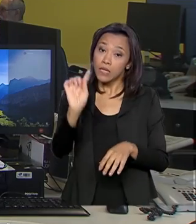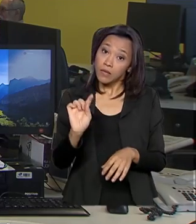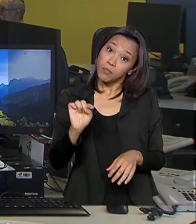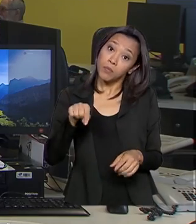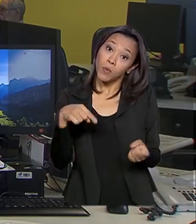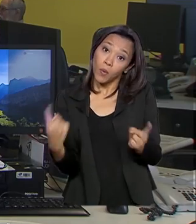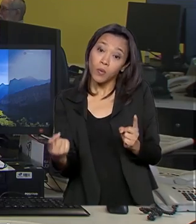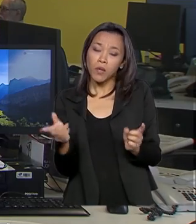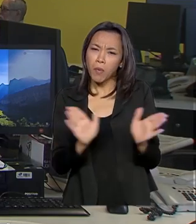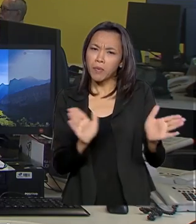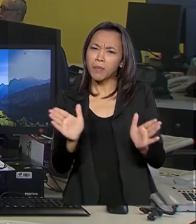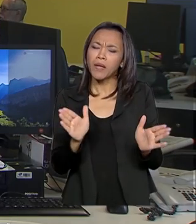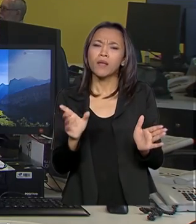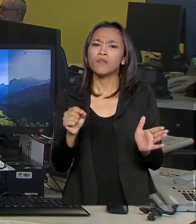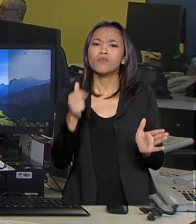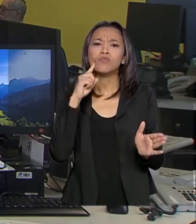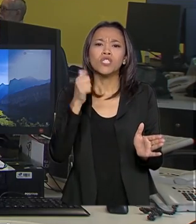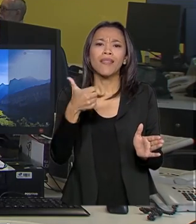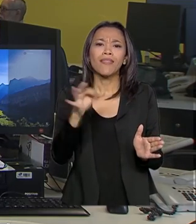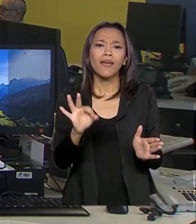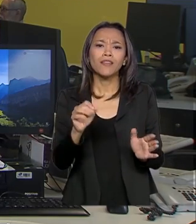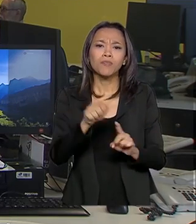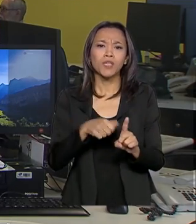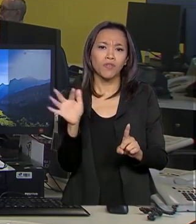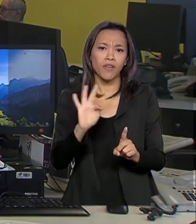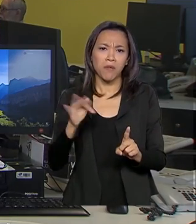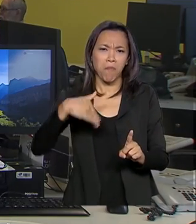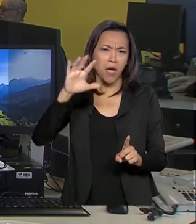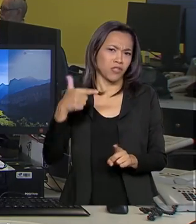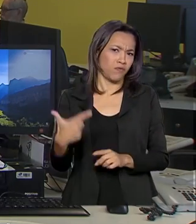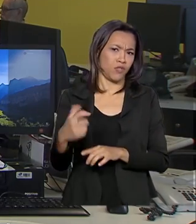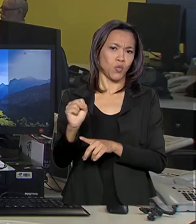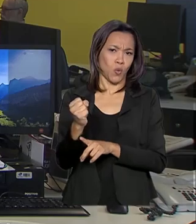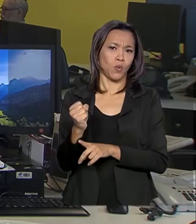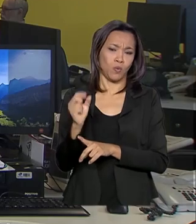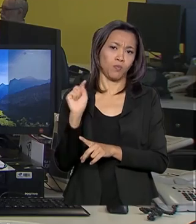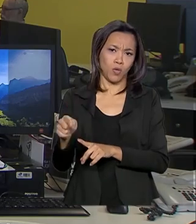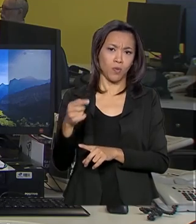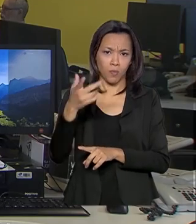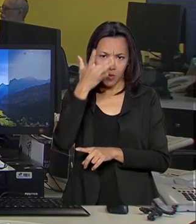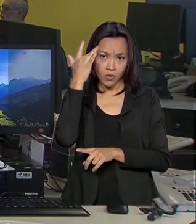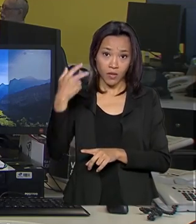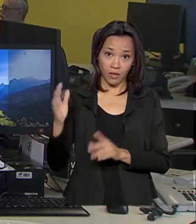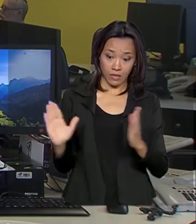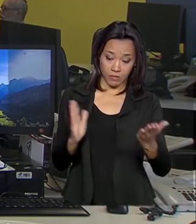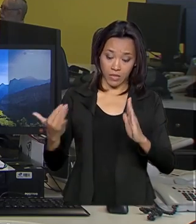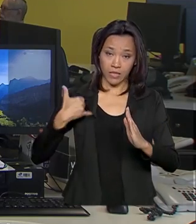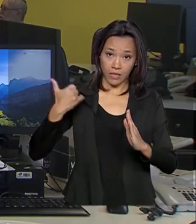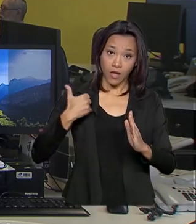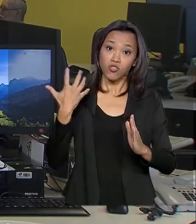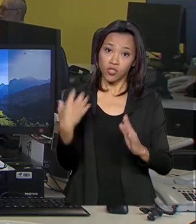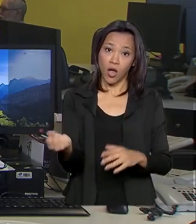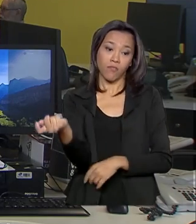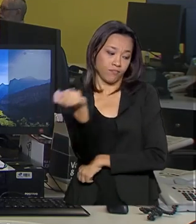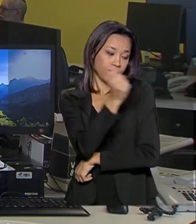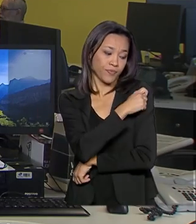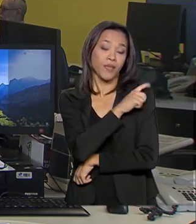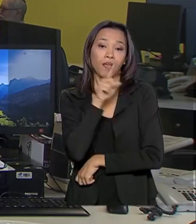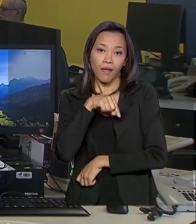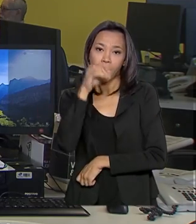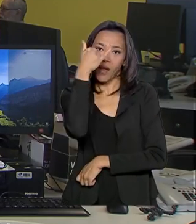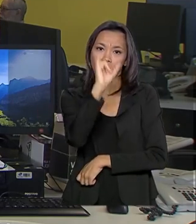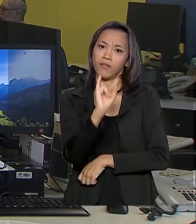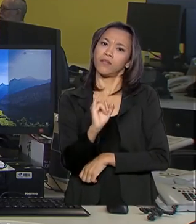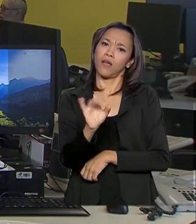da mobilização, no dia 10 de fevereiro, mais de 28 mil pessoas nessa faixa etária receberam a vacina, que é a principal medida de